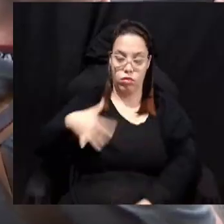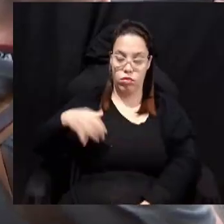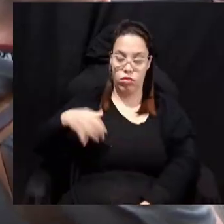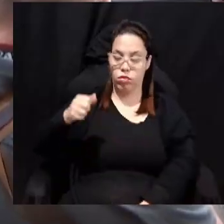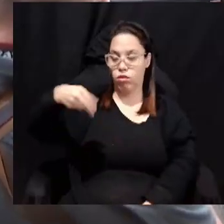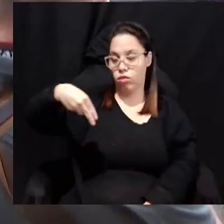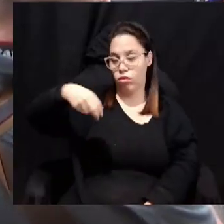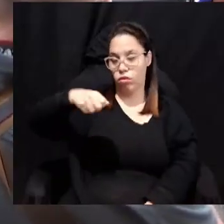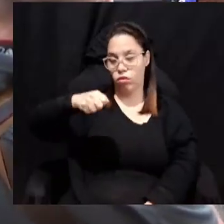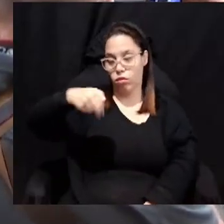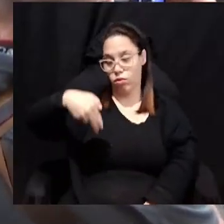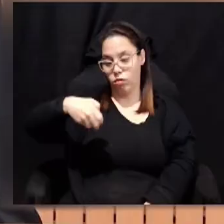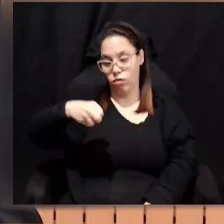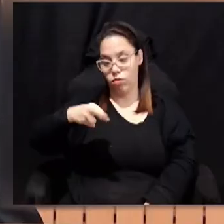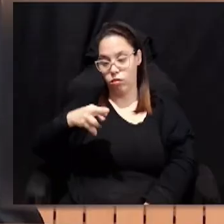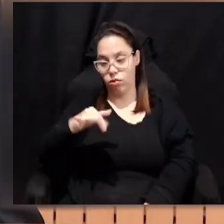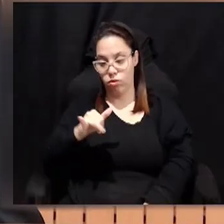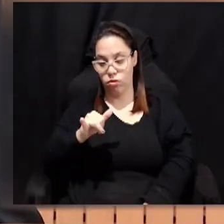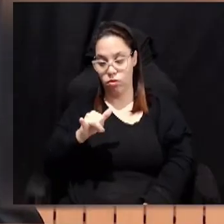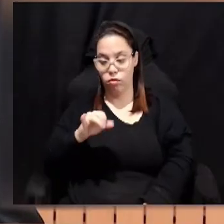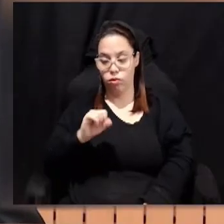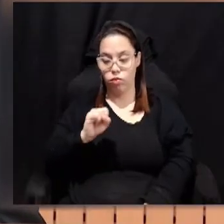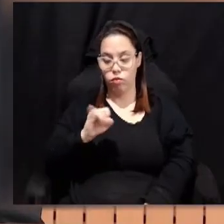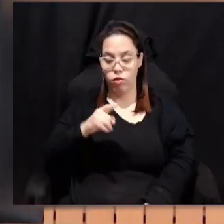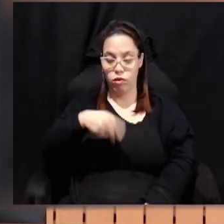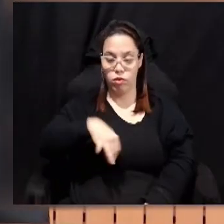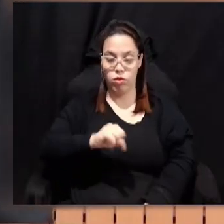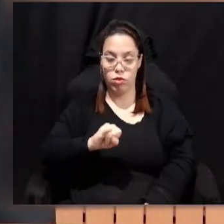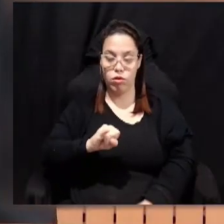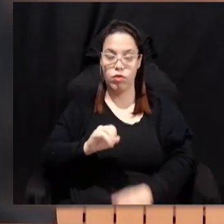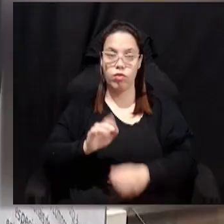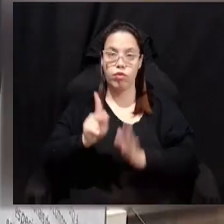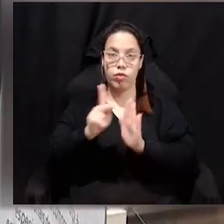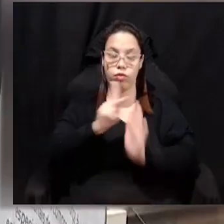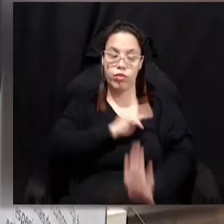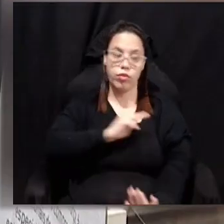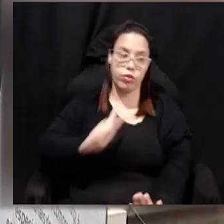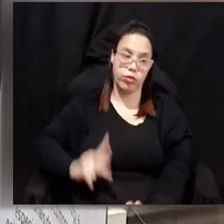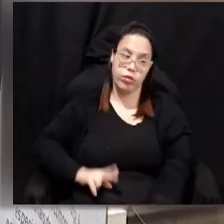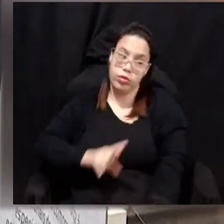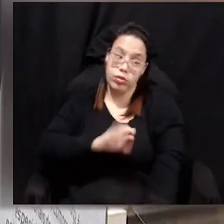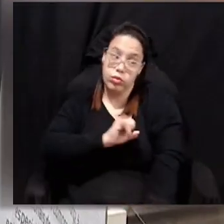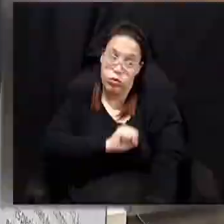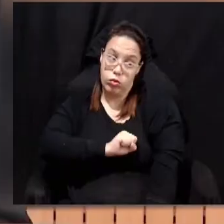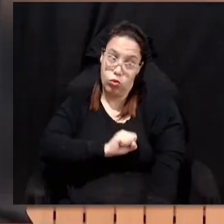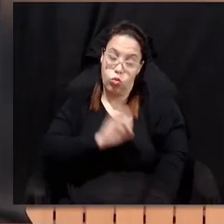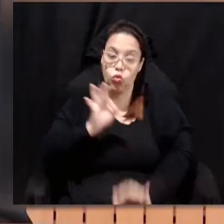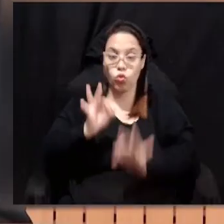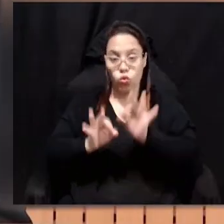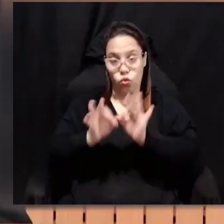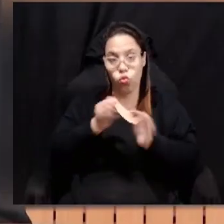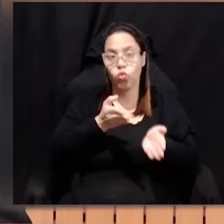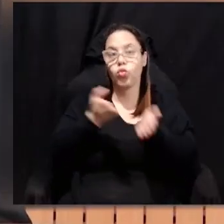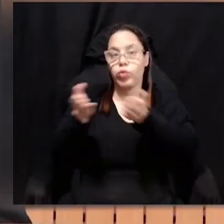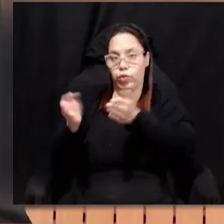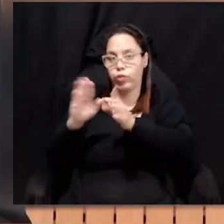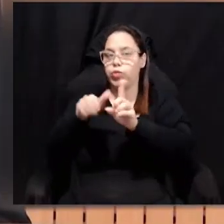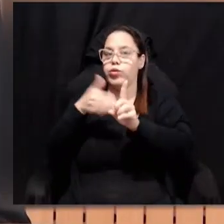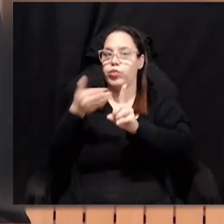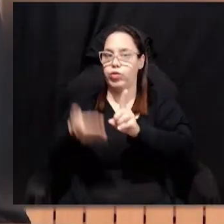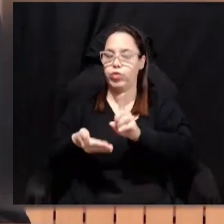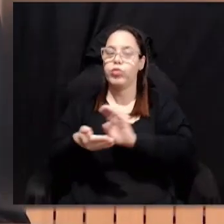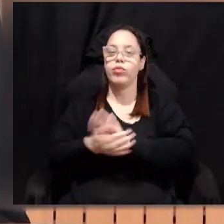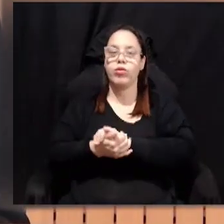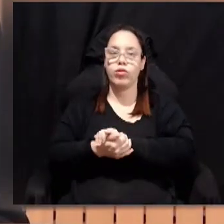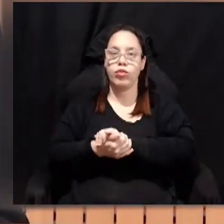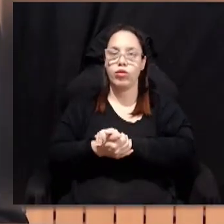ao Sidney Mazega. O presidente Luiz Rossini justificou a entrega ao homenageado. Sua jornada na